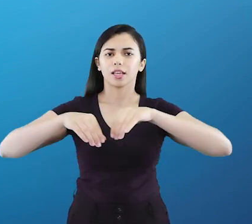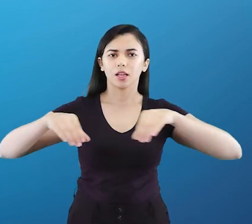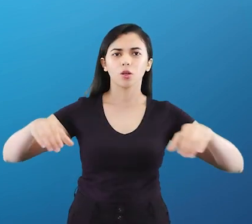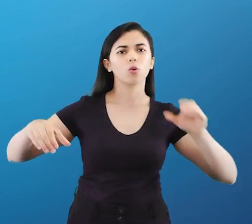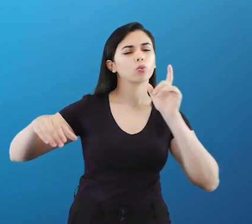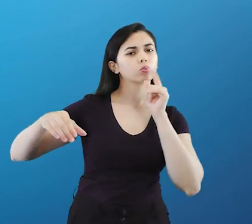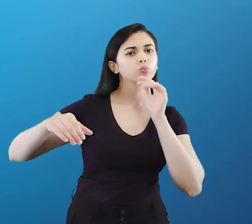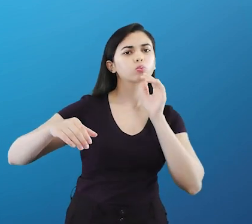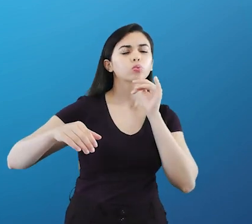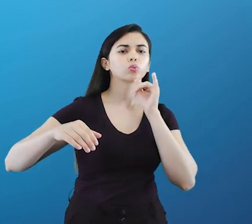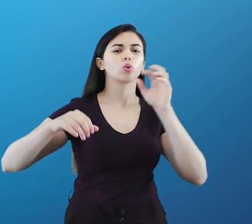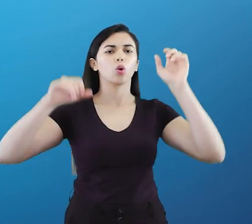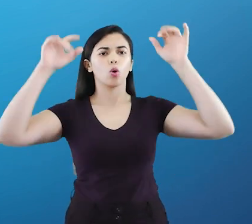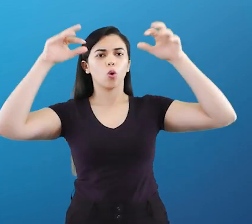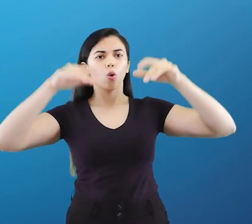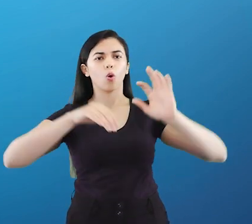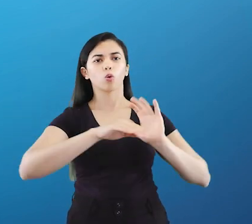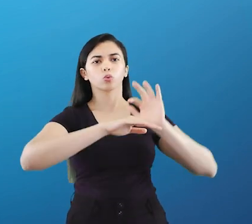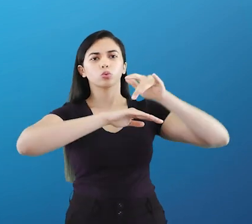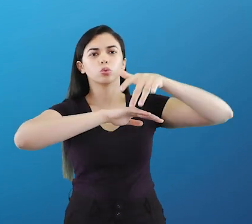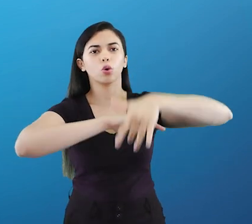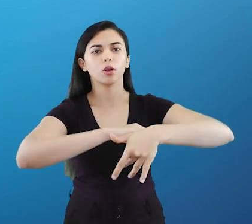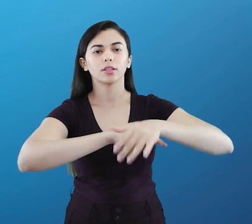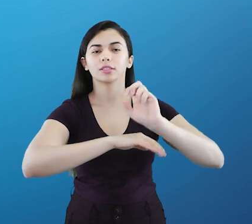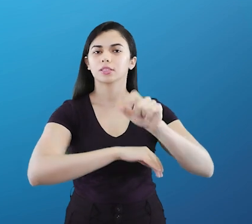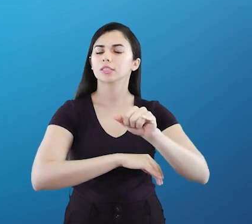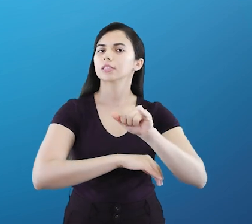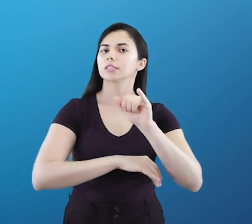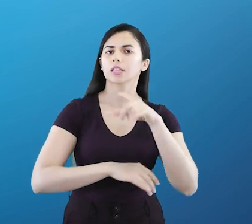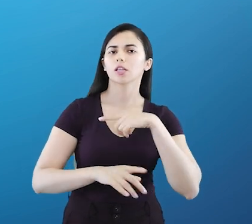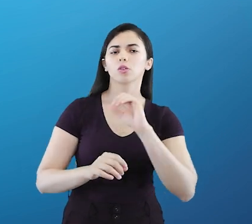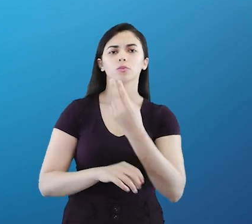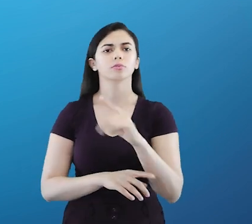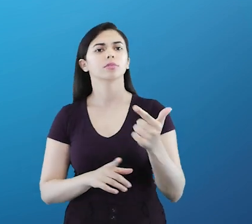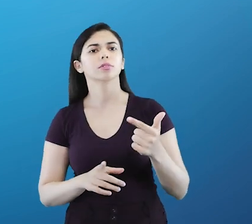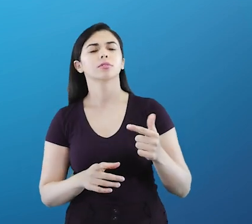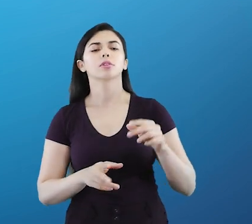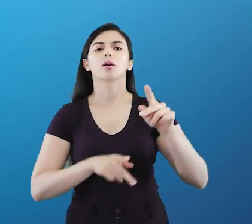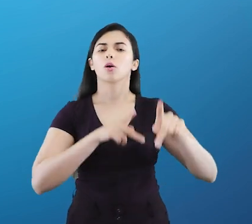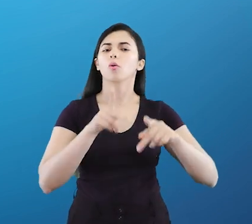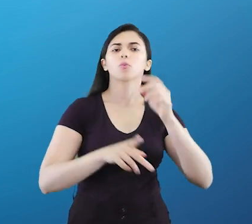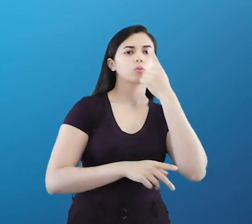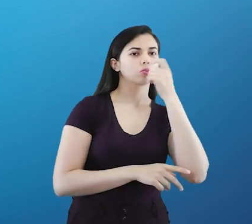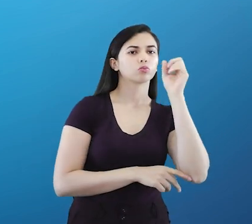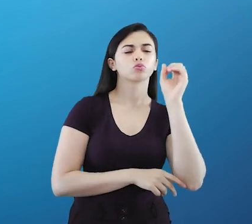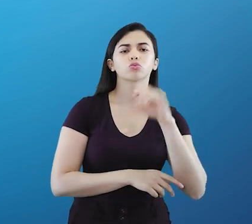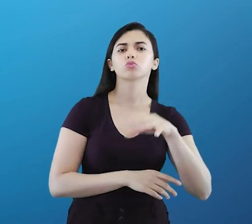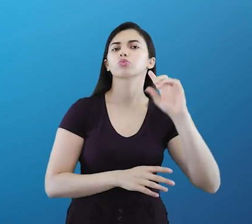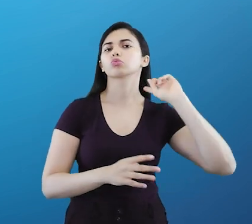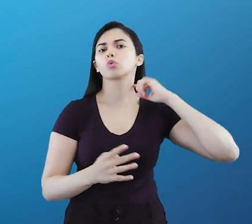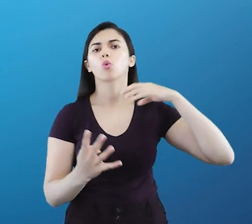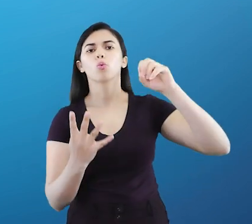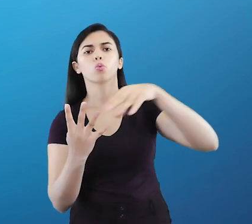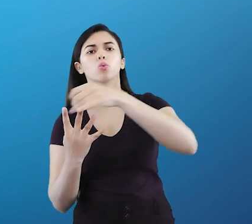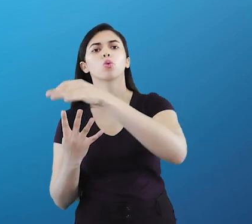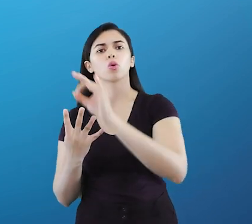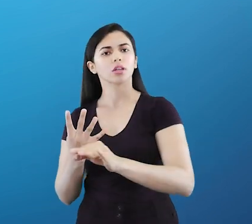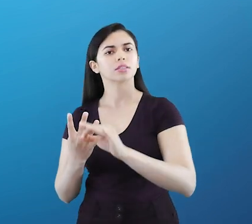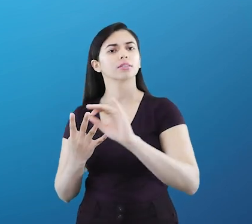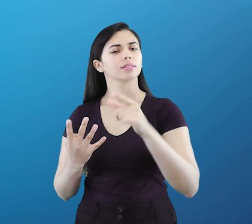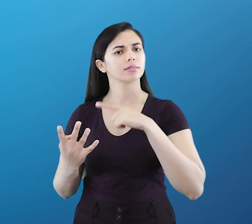suficientes para o escoamento da água? A população está destinando o lixo em local correto para que não haja entupimento de galerias?